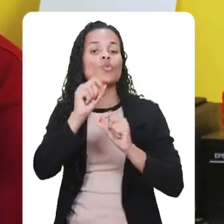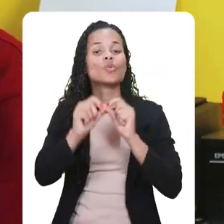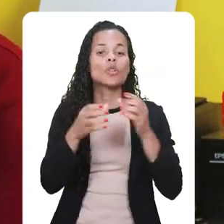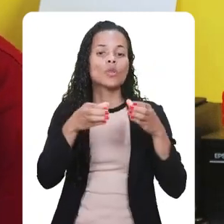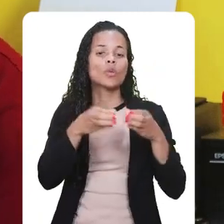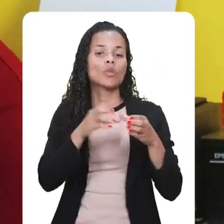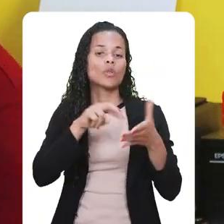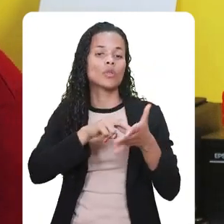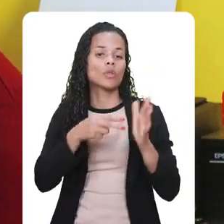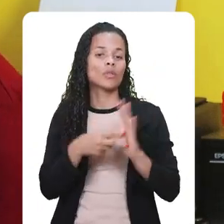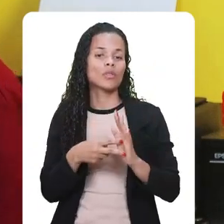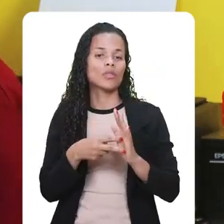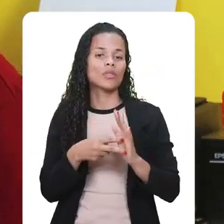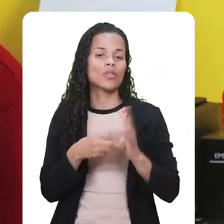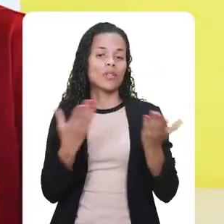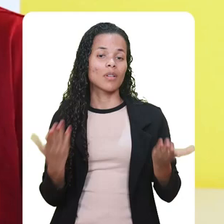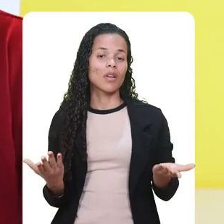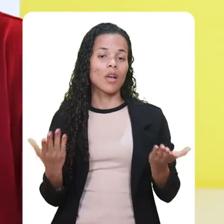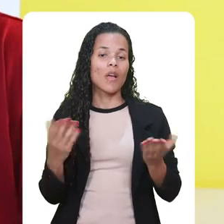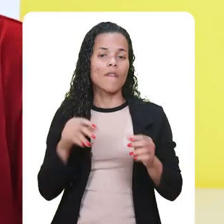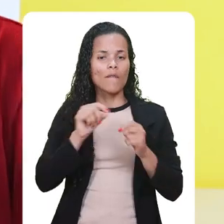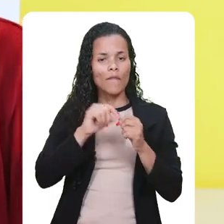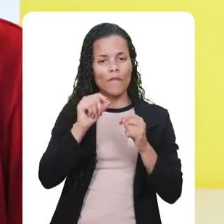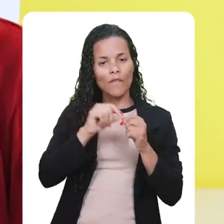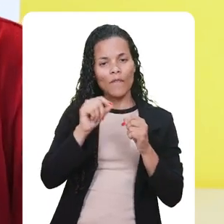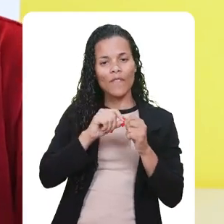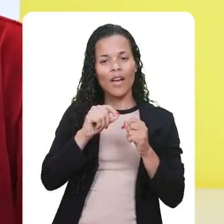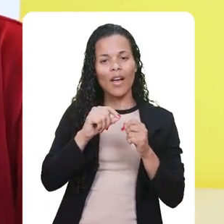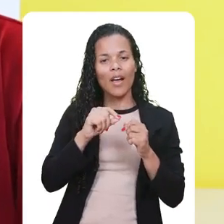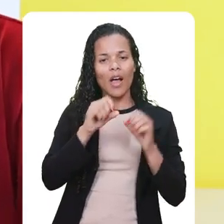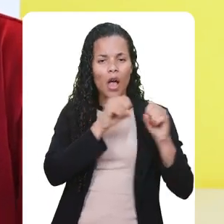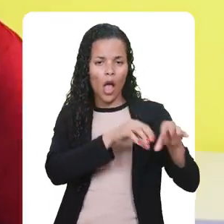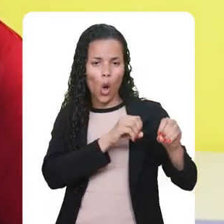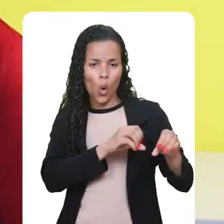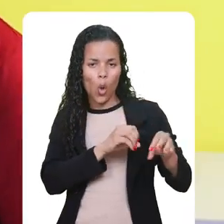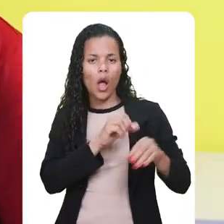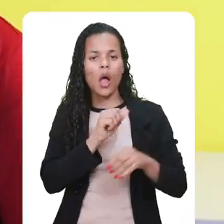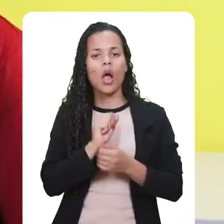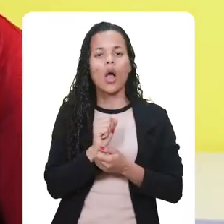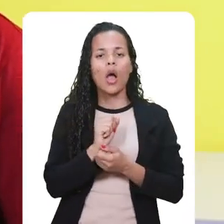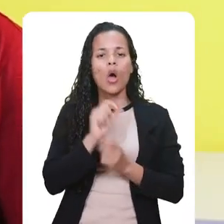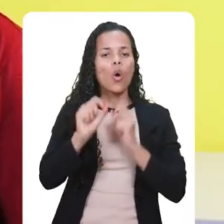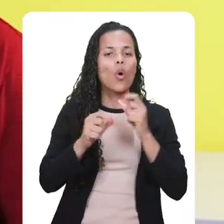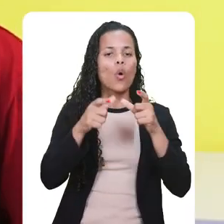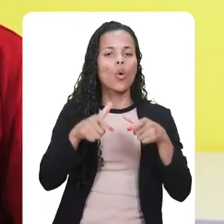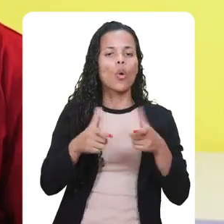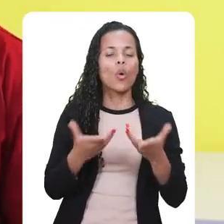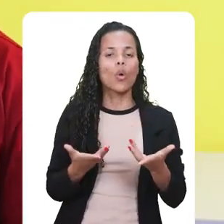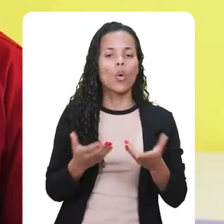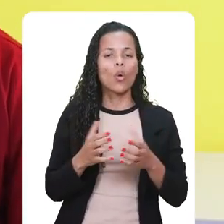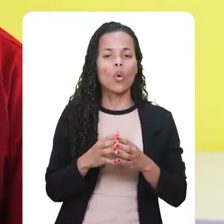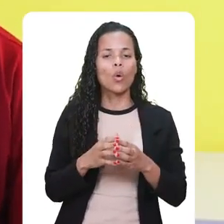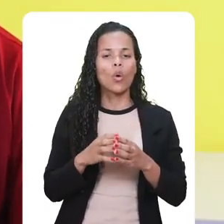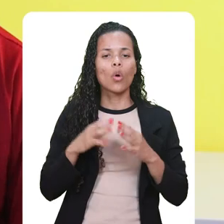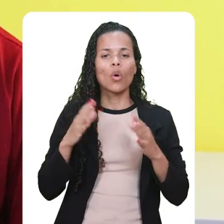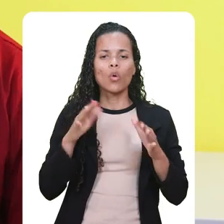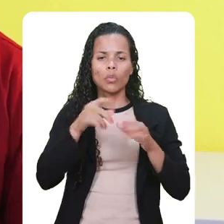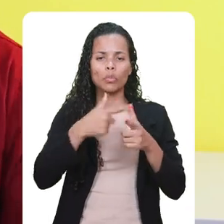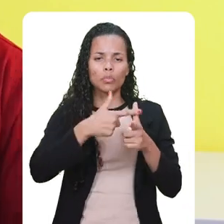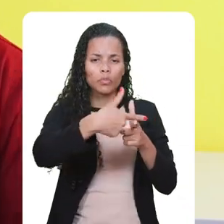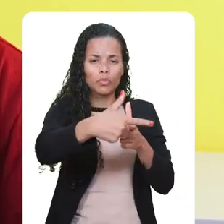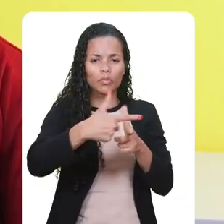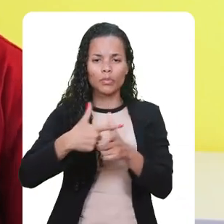o que era o grupo. E a gente fez uma aula show, onde